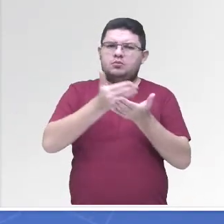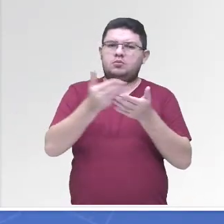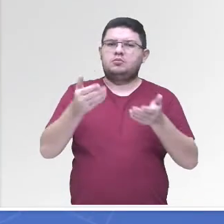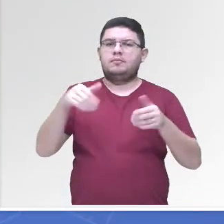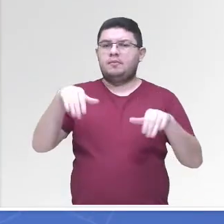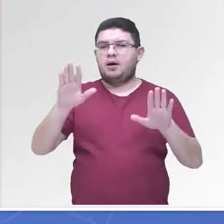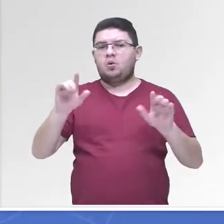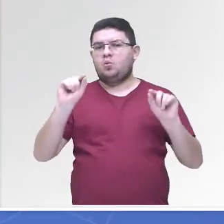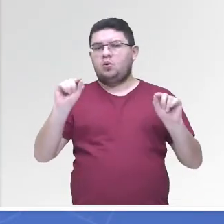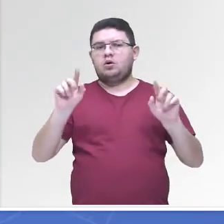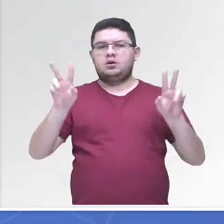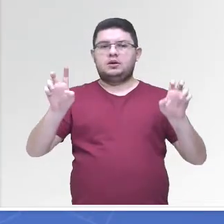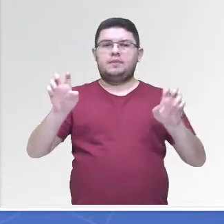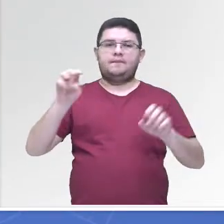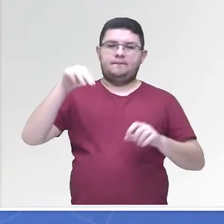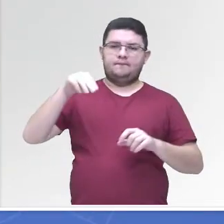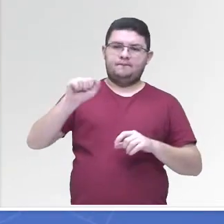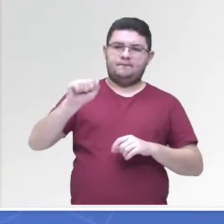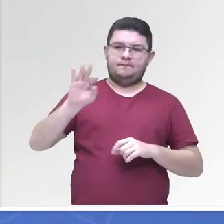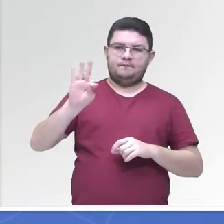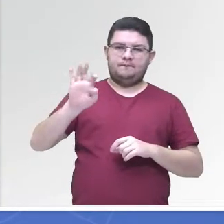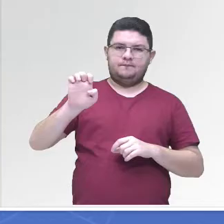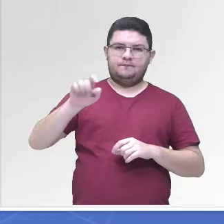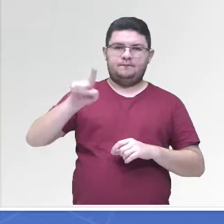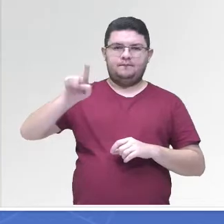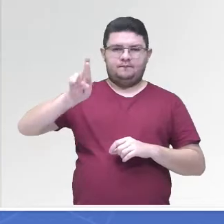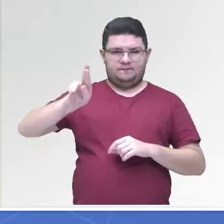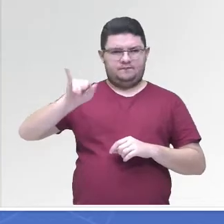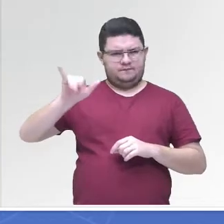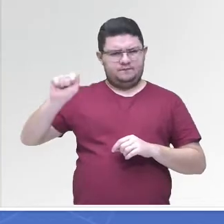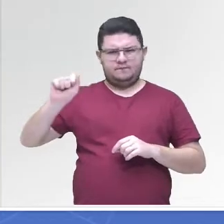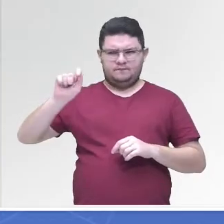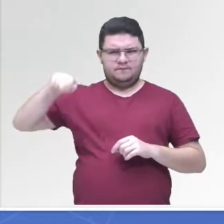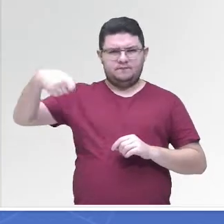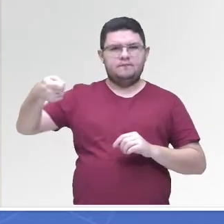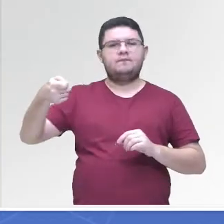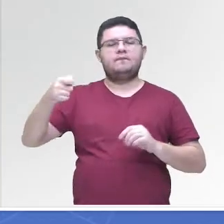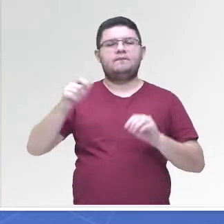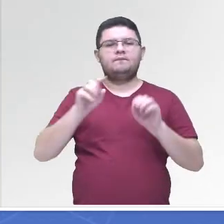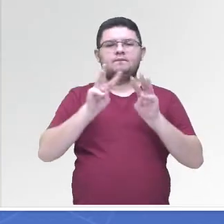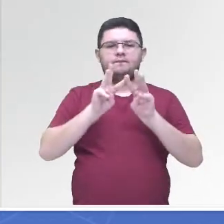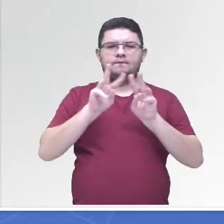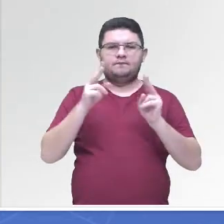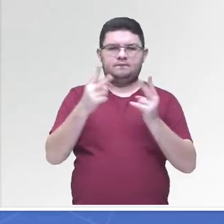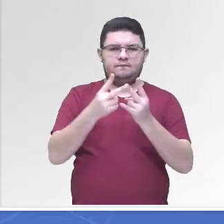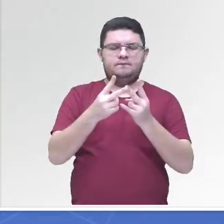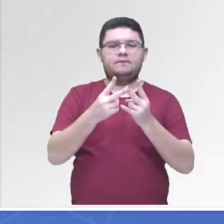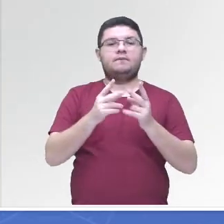né? Reforçando esse conceito de matéria, tá? Que já é um conceito bem